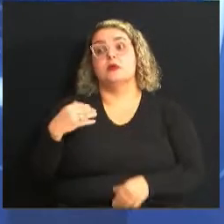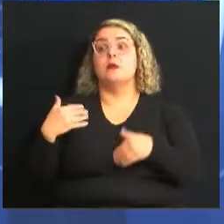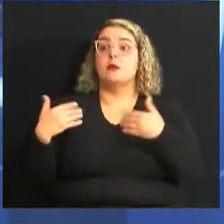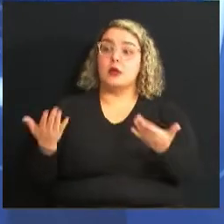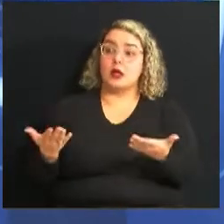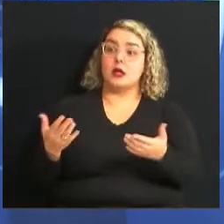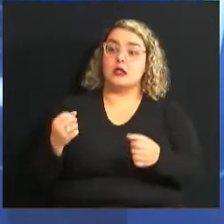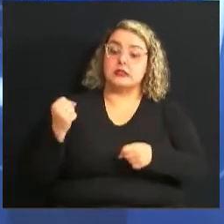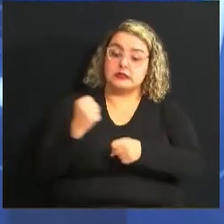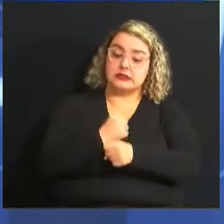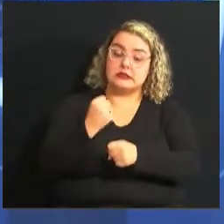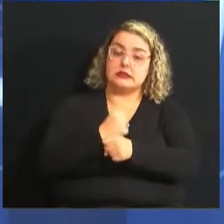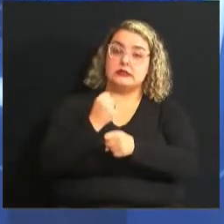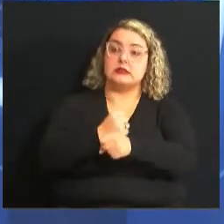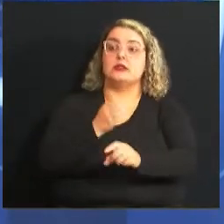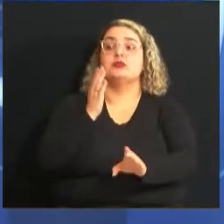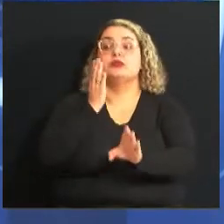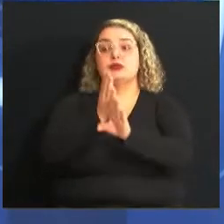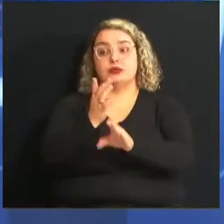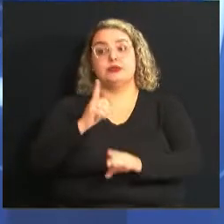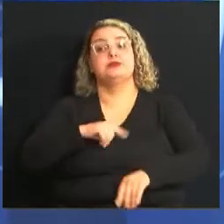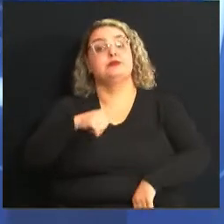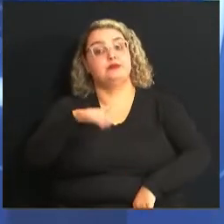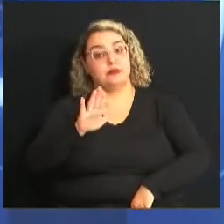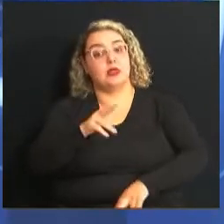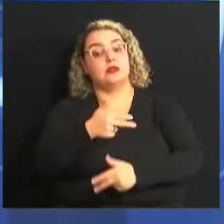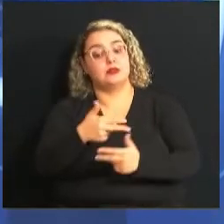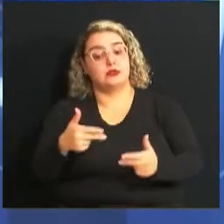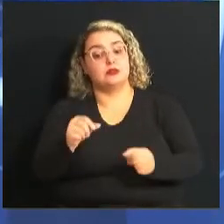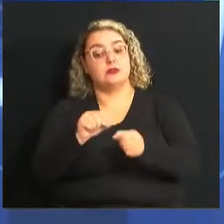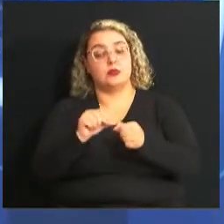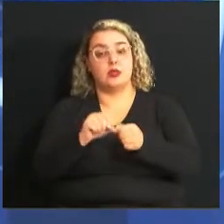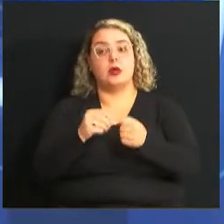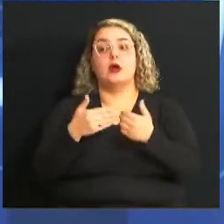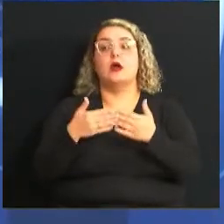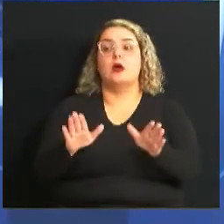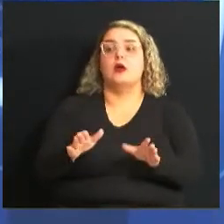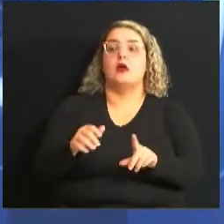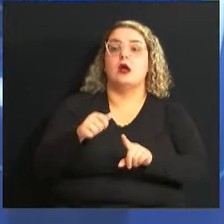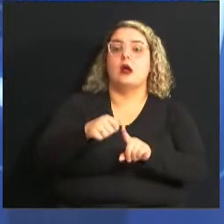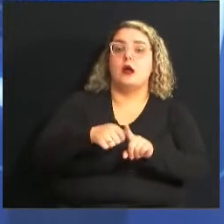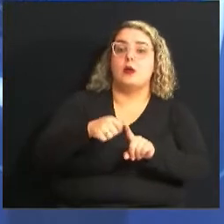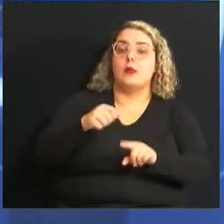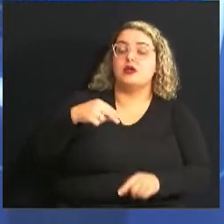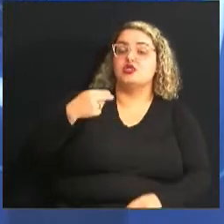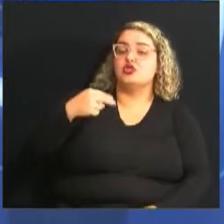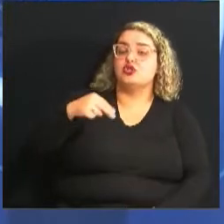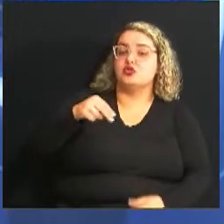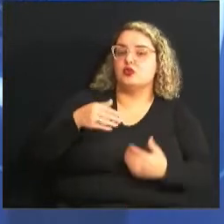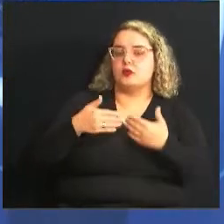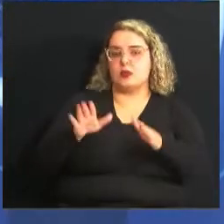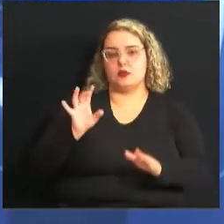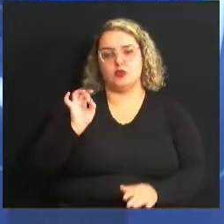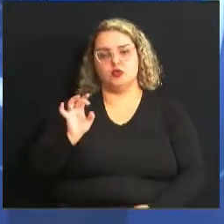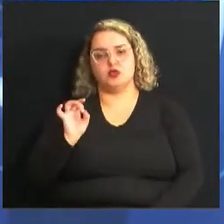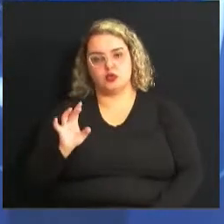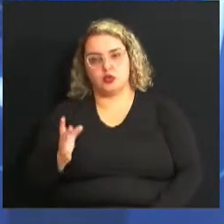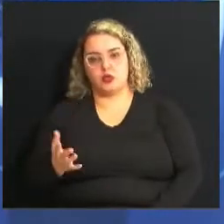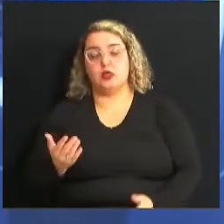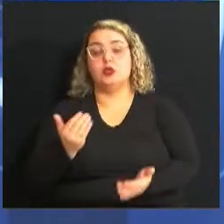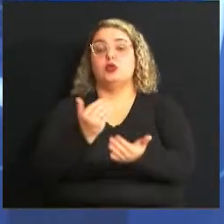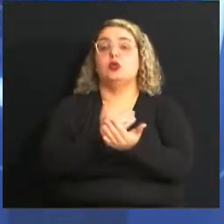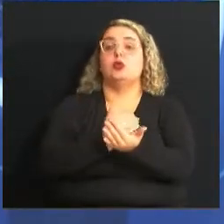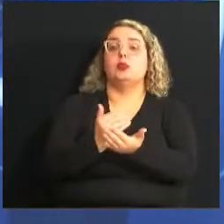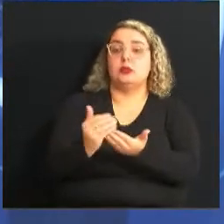a reforma descobriram que tem mais coisas a fazer, então ele vai abrir só em novembro, olha. Então, inicialmente